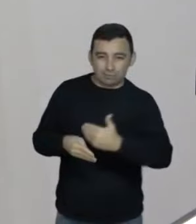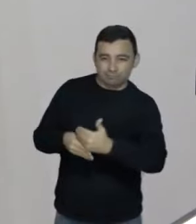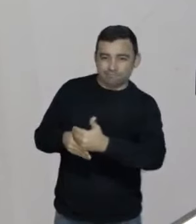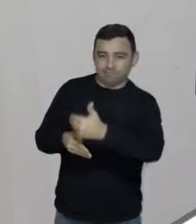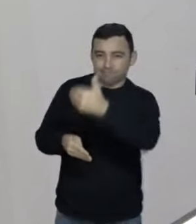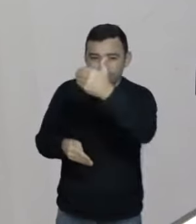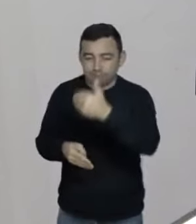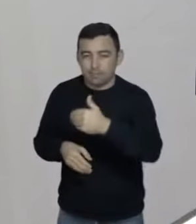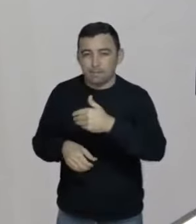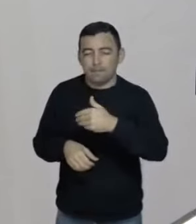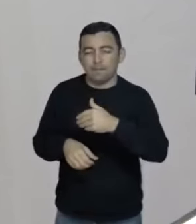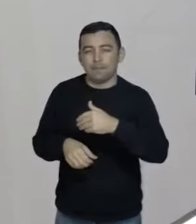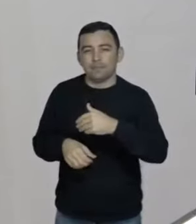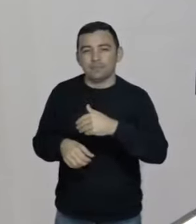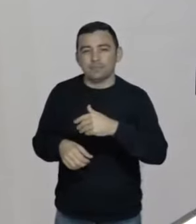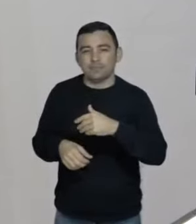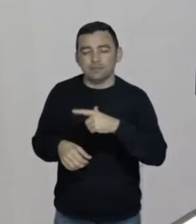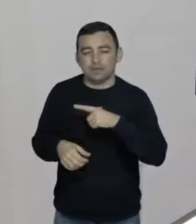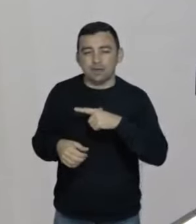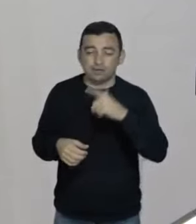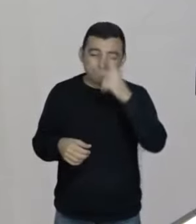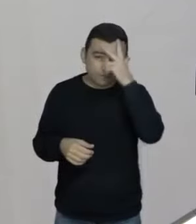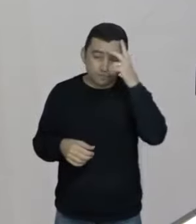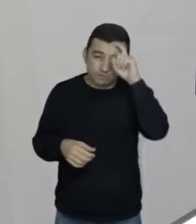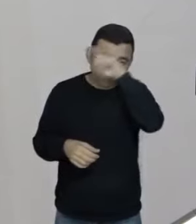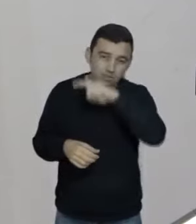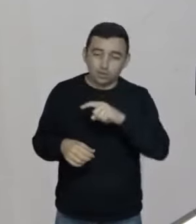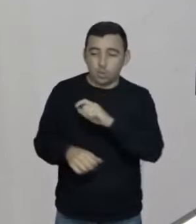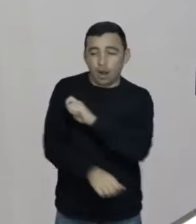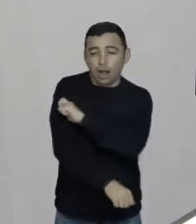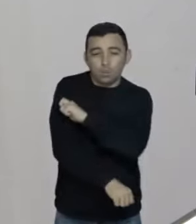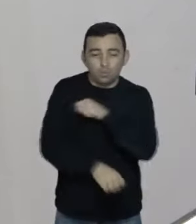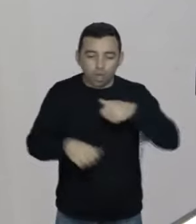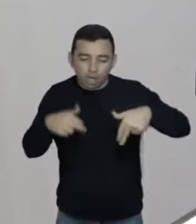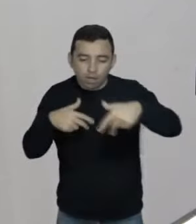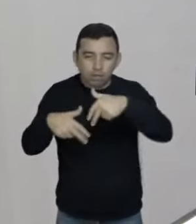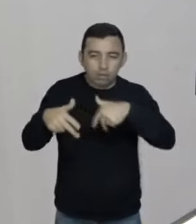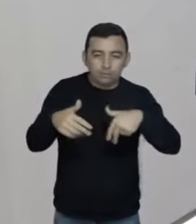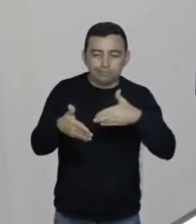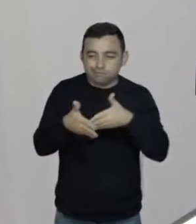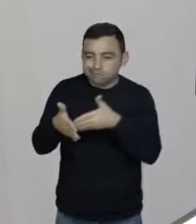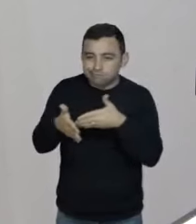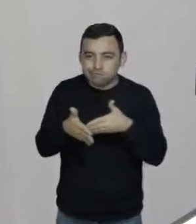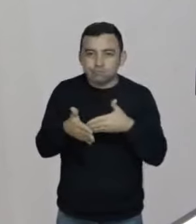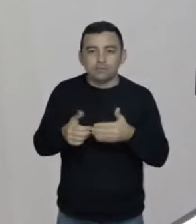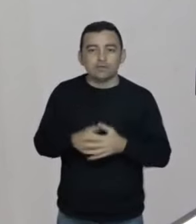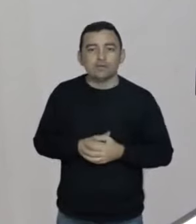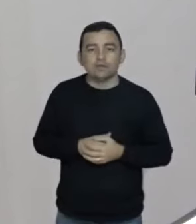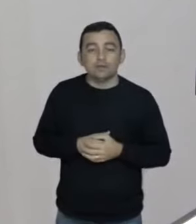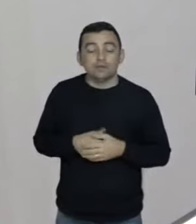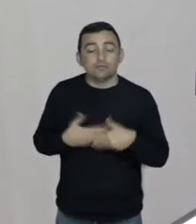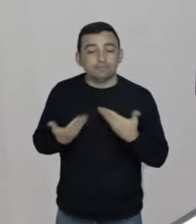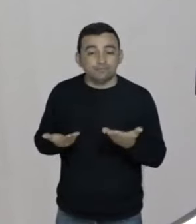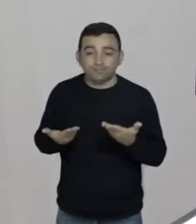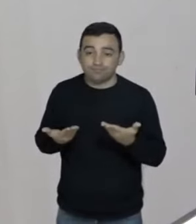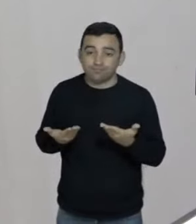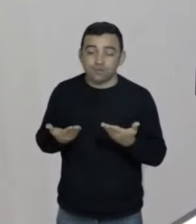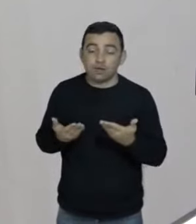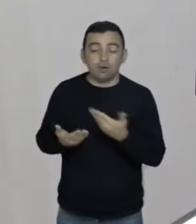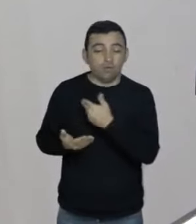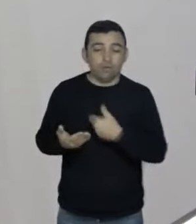impossibilidades dos alunos transitarem nessas unidades escolares a inércia do Estado encontrar uma solução que corresponda aos anseios